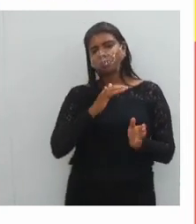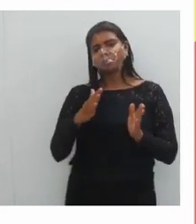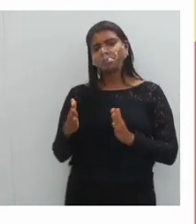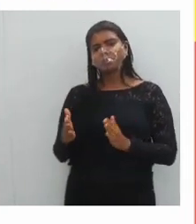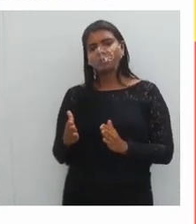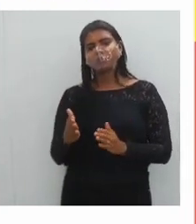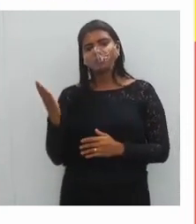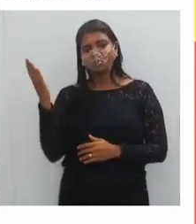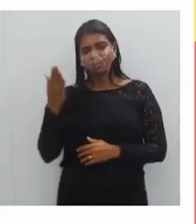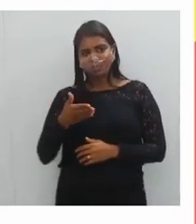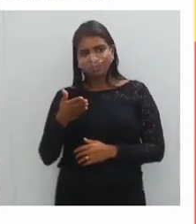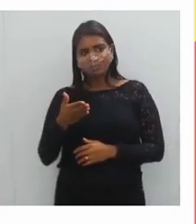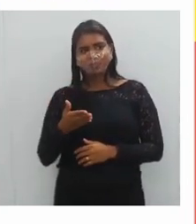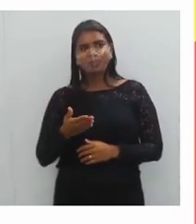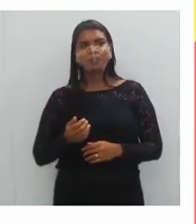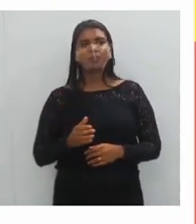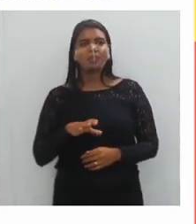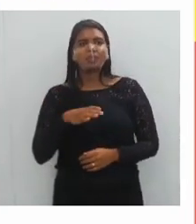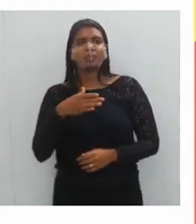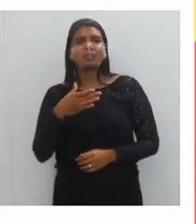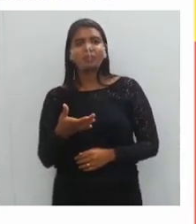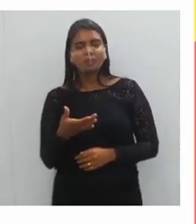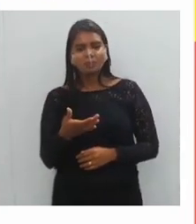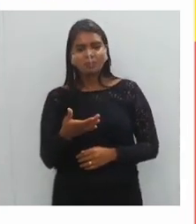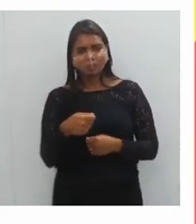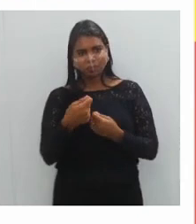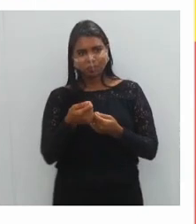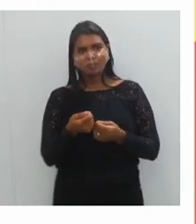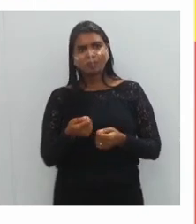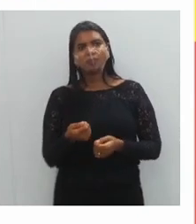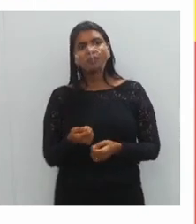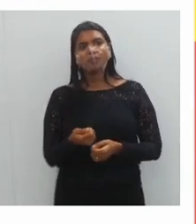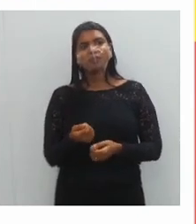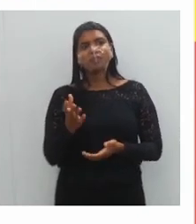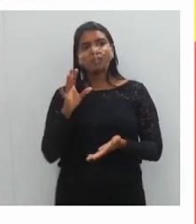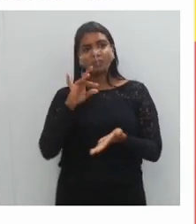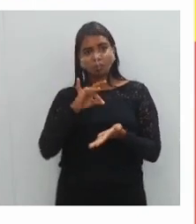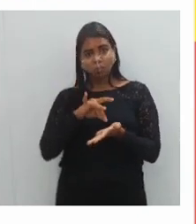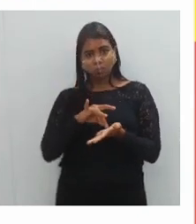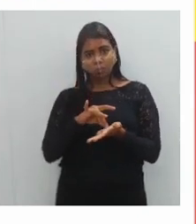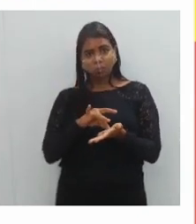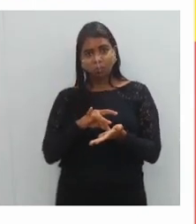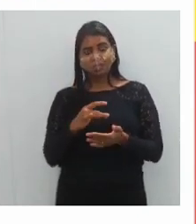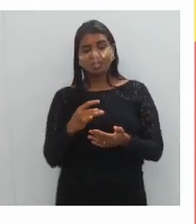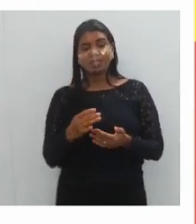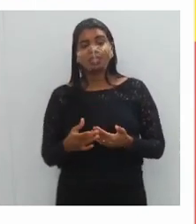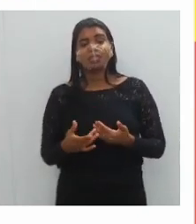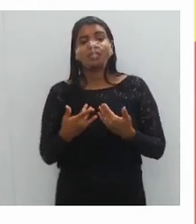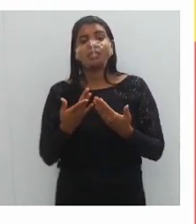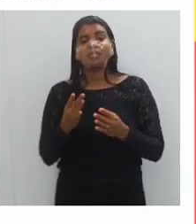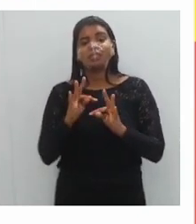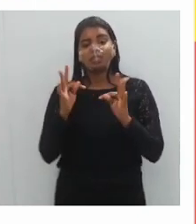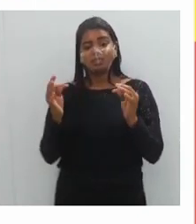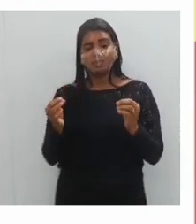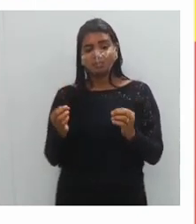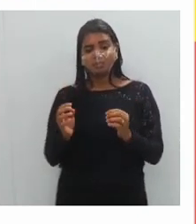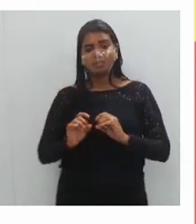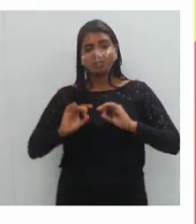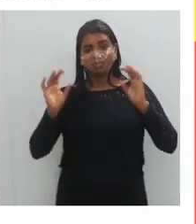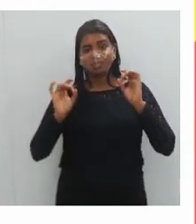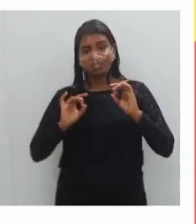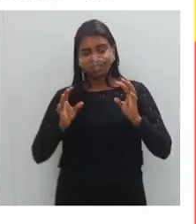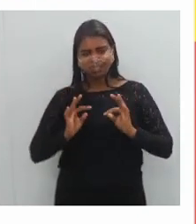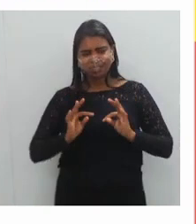Prova concreta ao expor o produto ao consumidor, consenso ao sugerir que todo vendedor tem